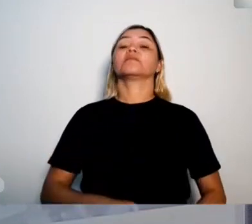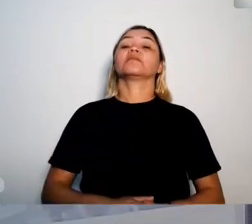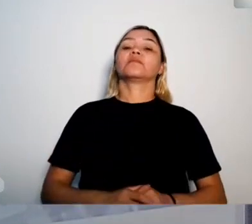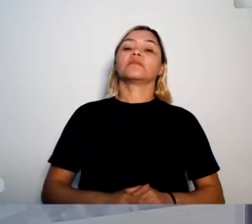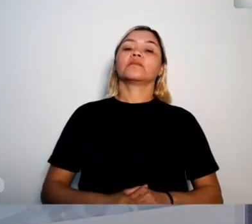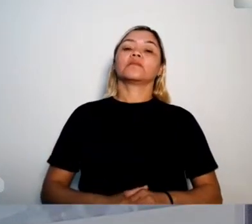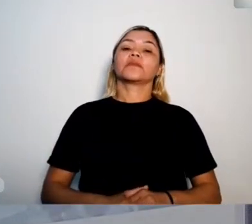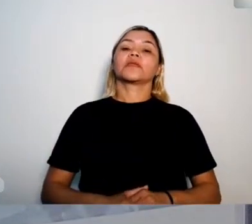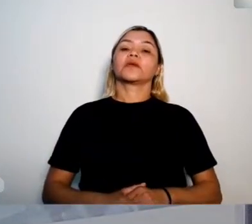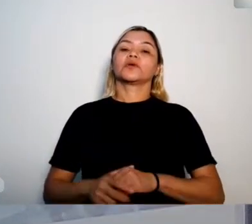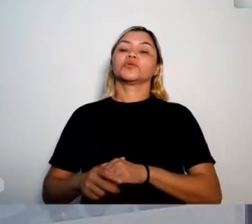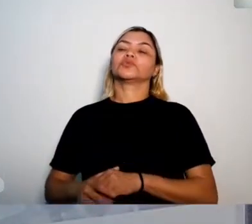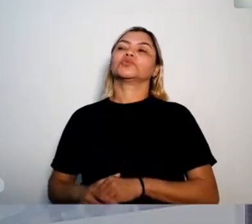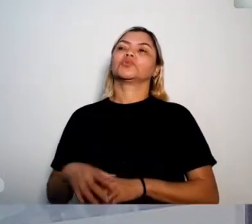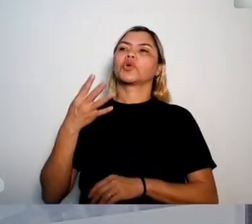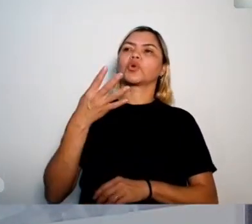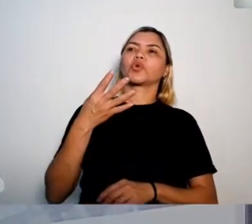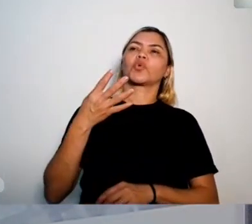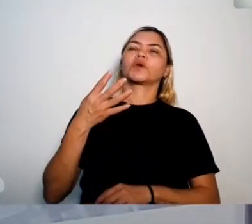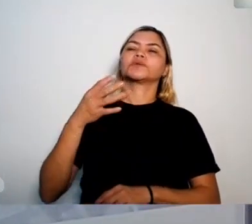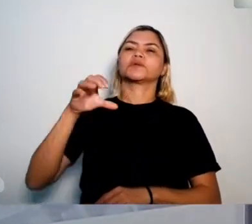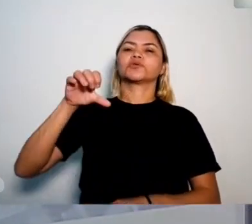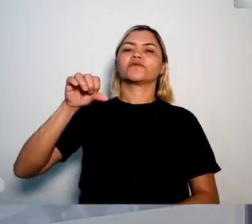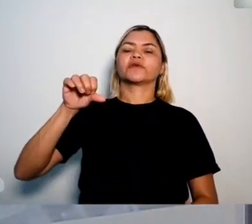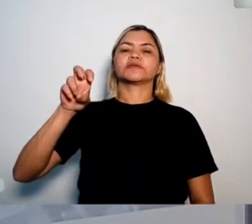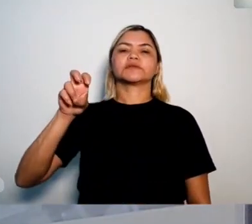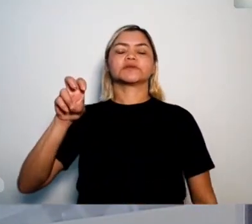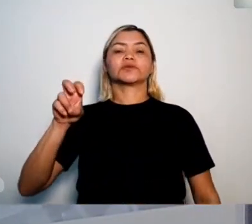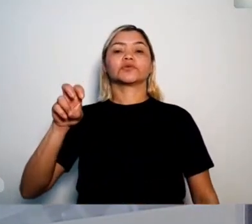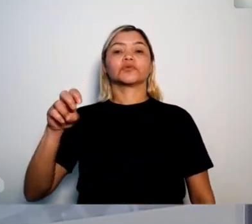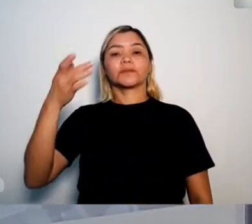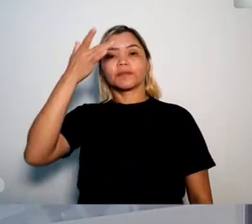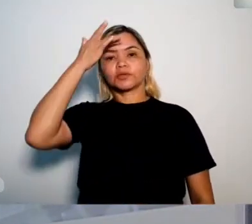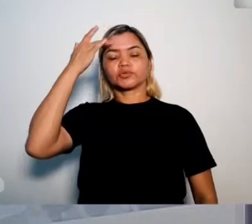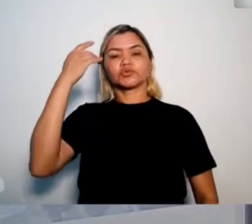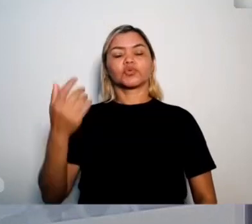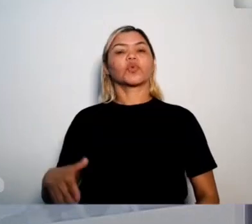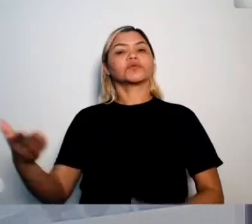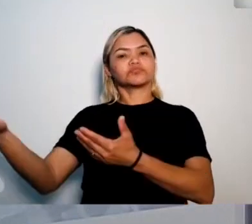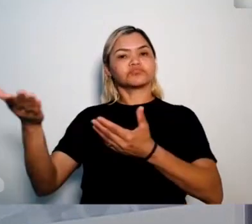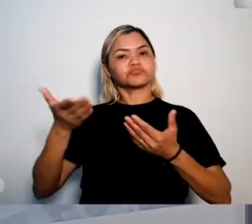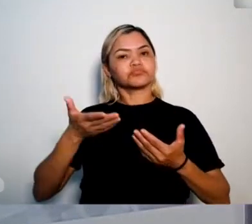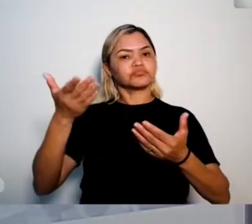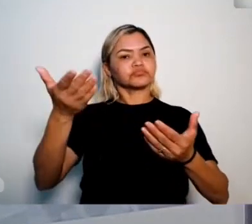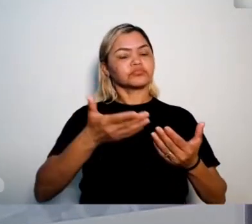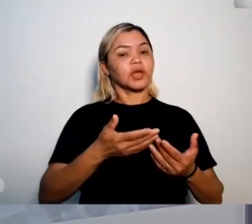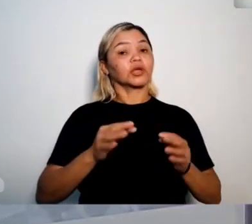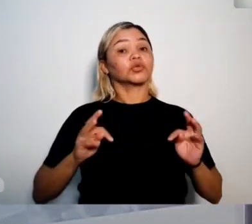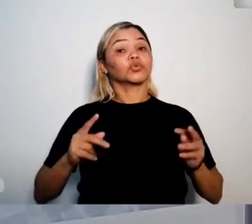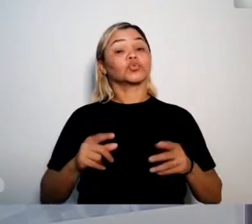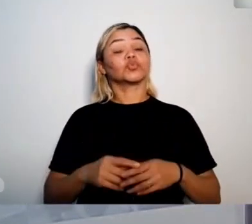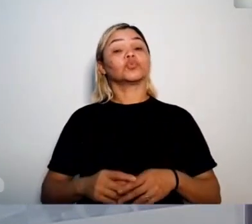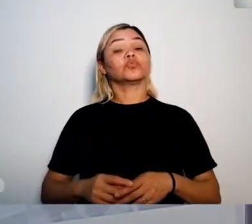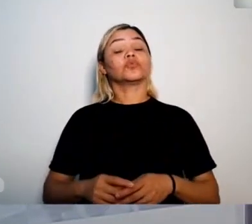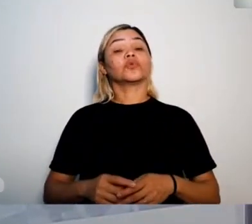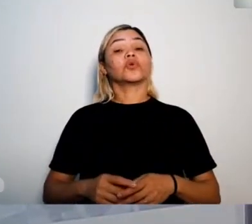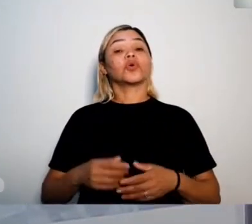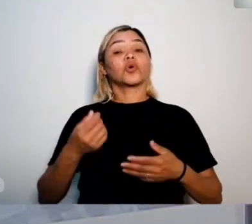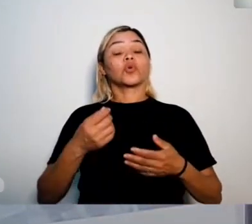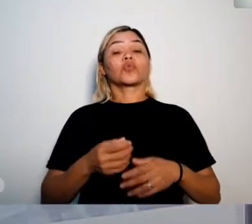Passei de 495 atendimentos, mas tudo com aval e com